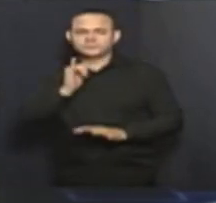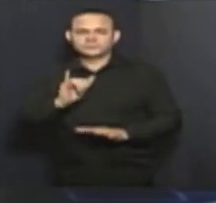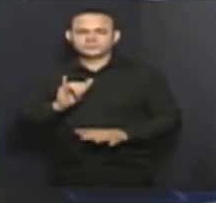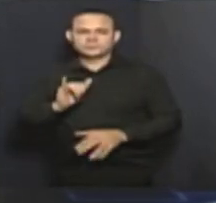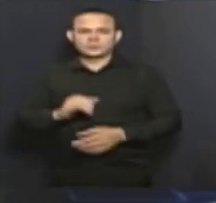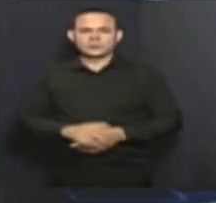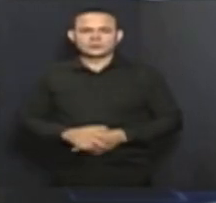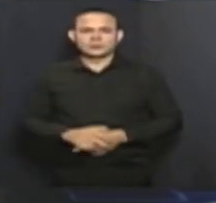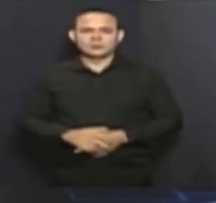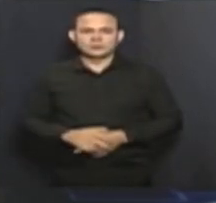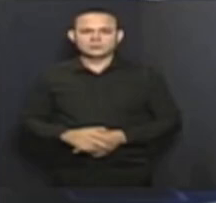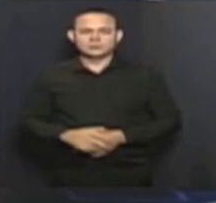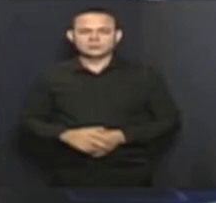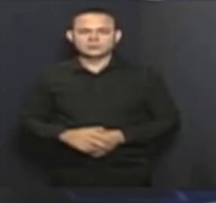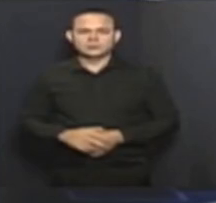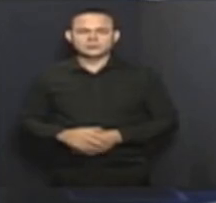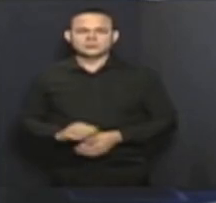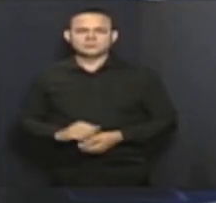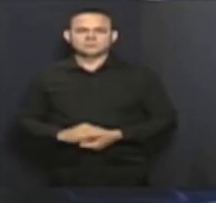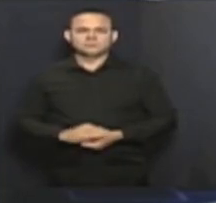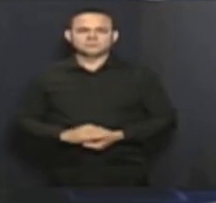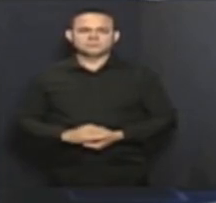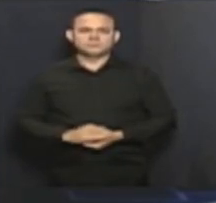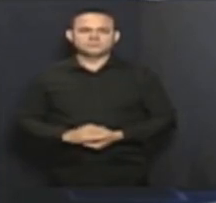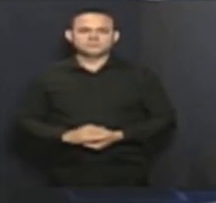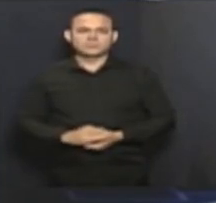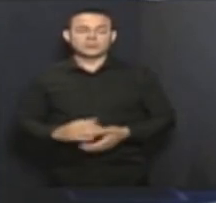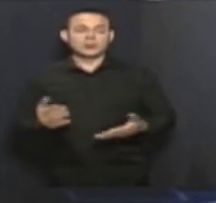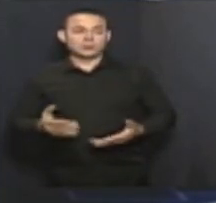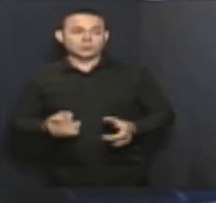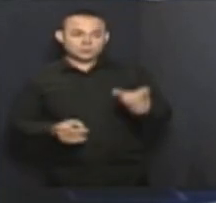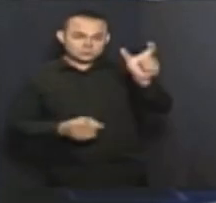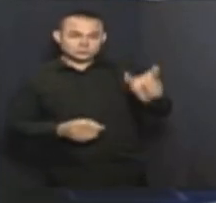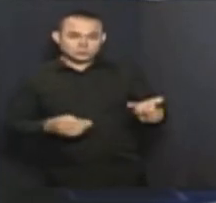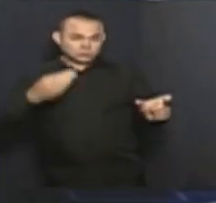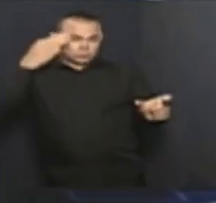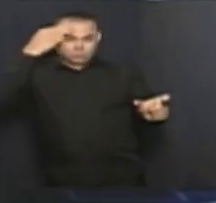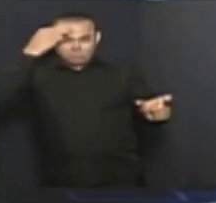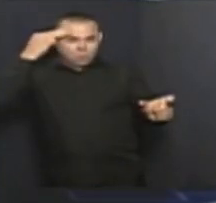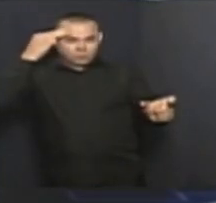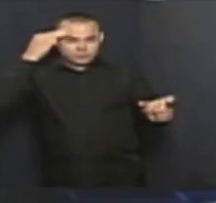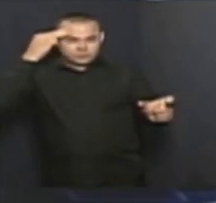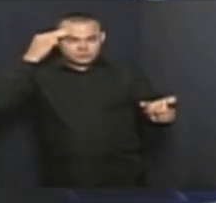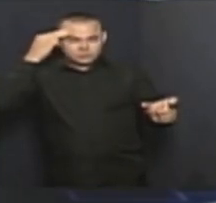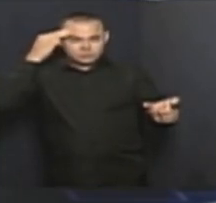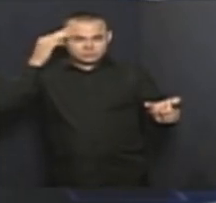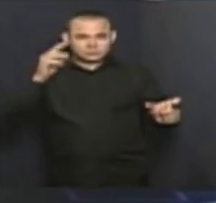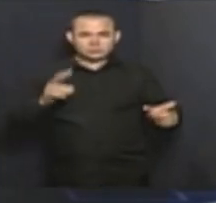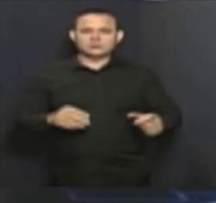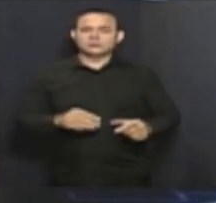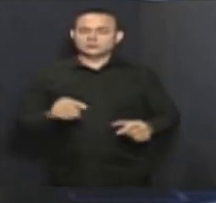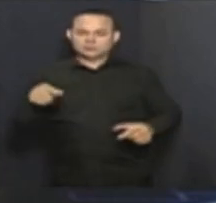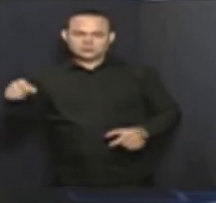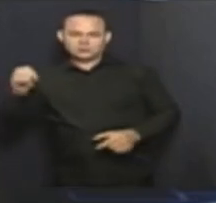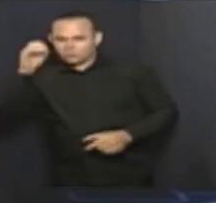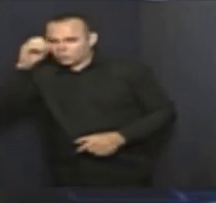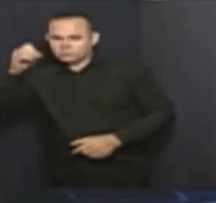é mesmo vai ser o candidato júnior moc que o tema